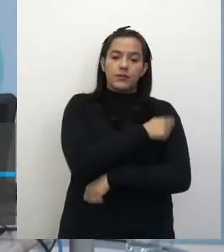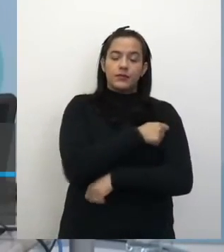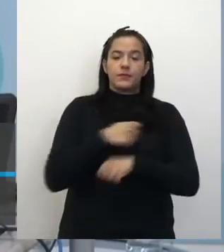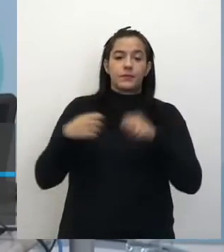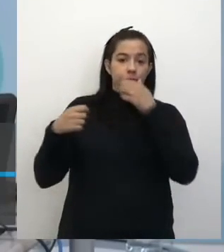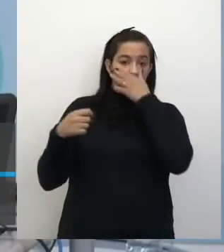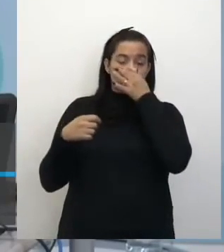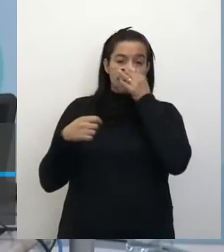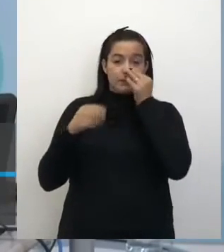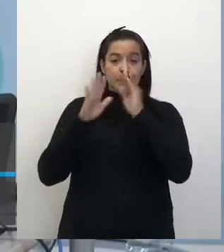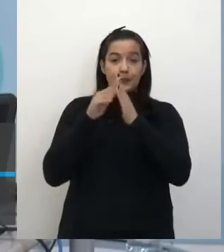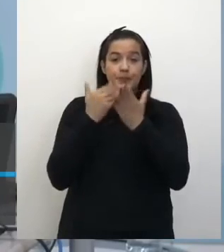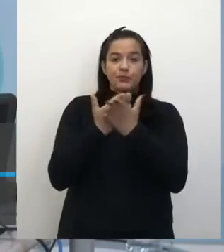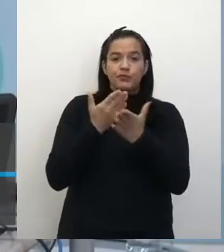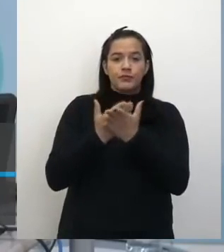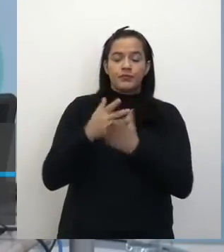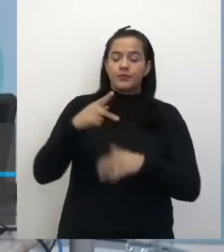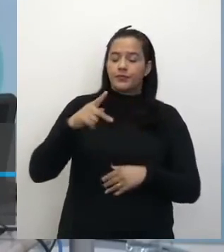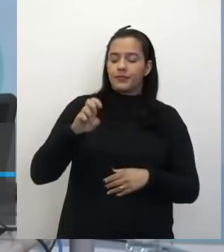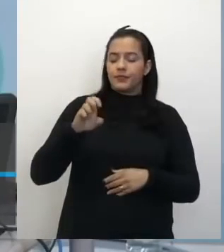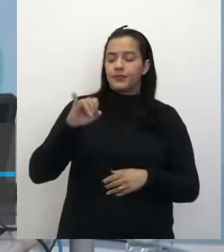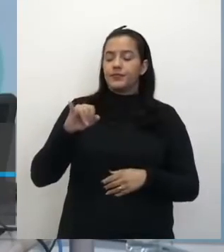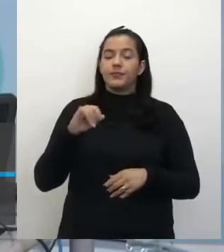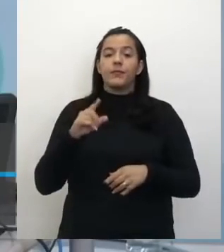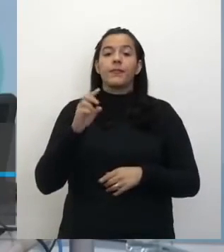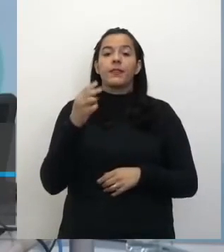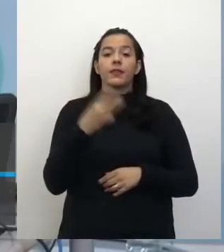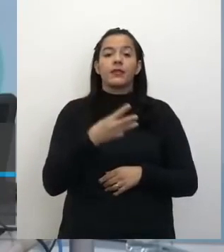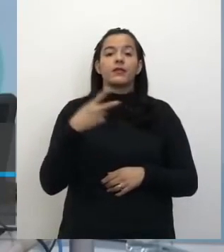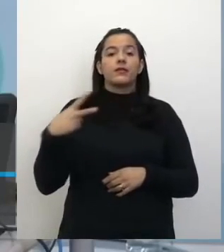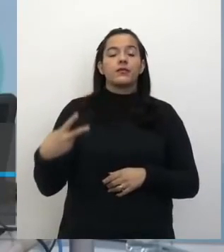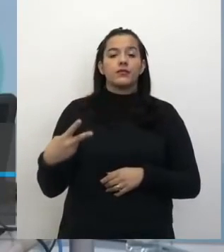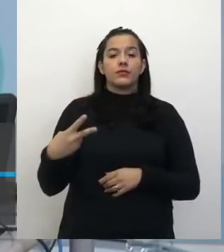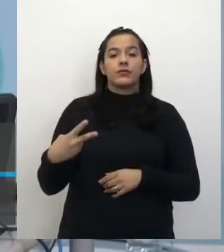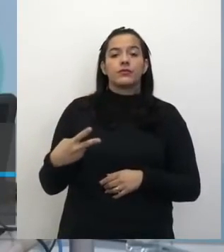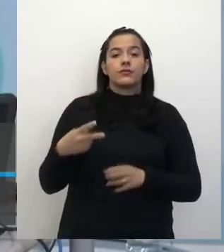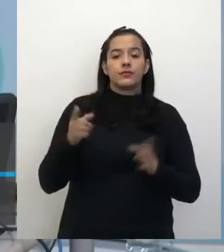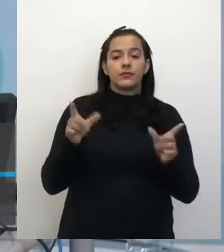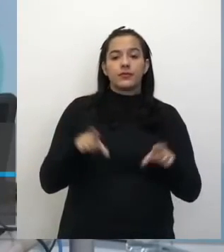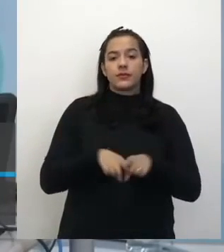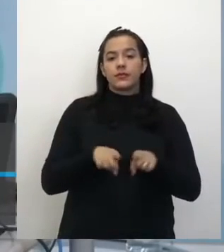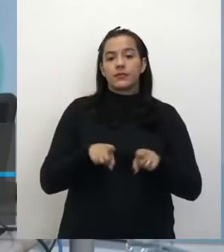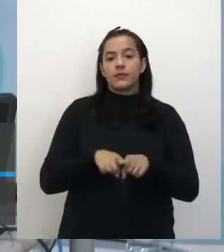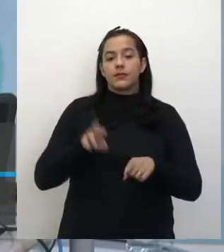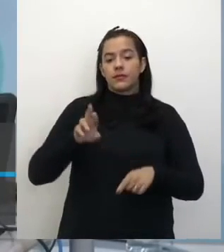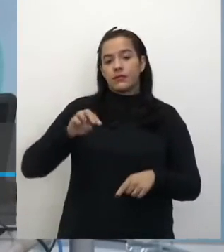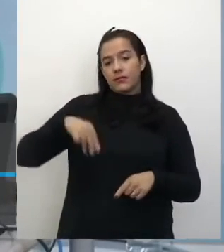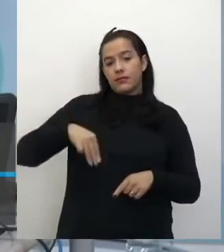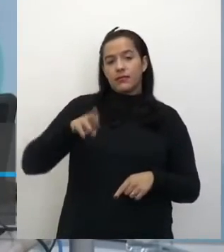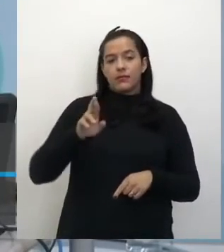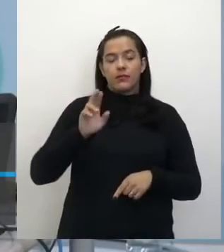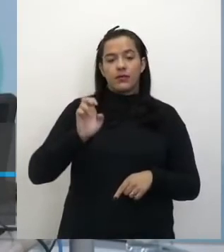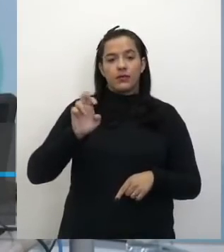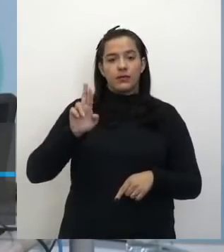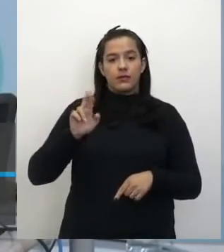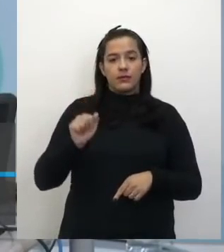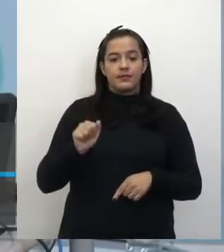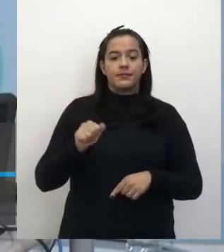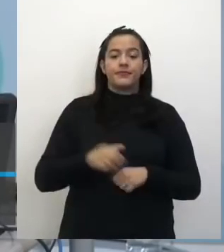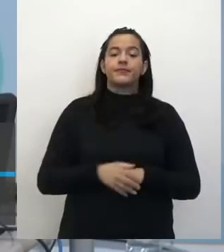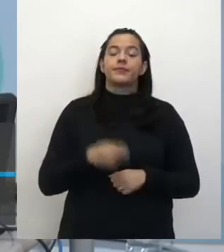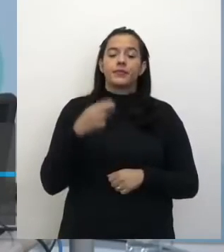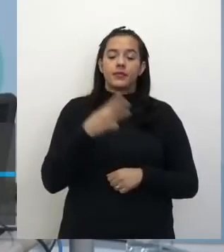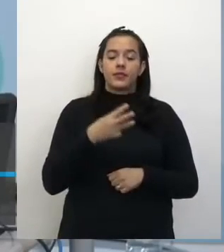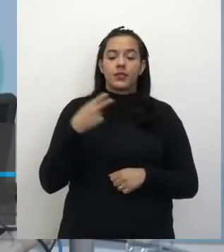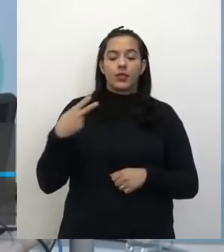API Odon Cavalcante também responderam 32, da professora Mara Cristine, acho que é Mara Cristina, não sei aqui,